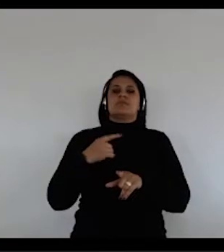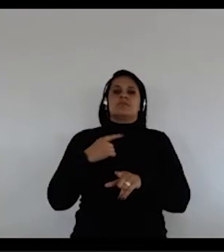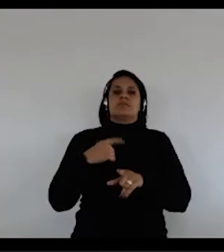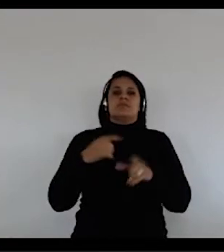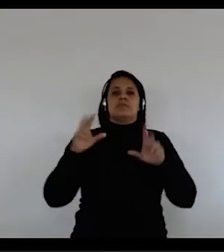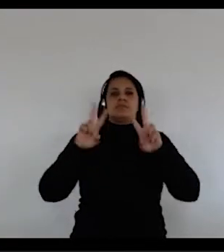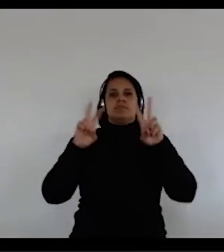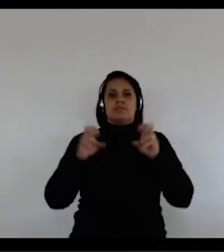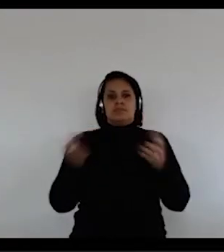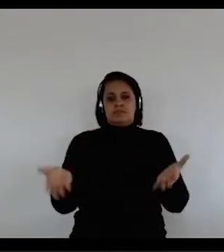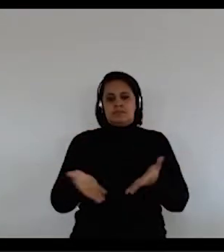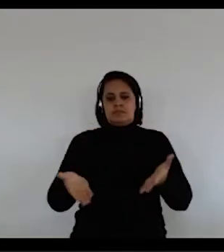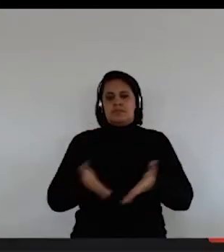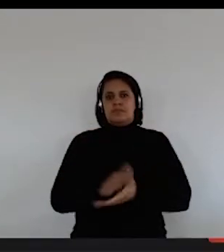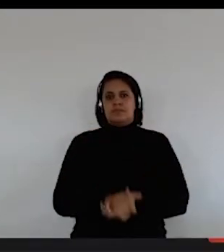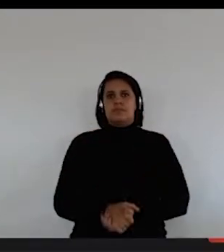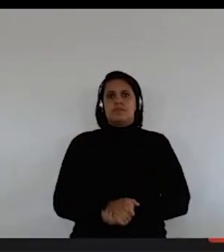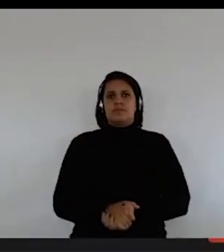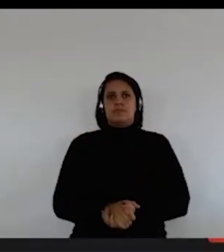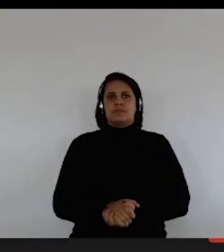nestas palestras.